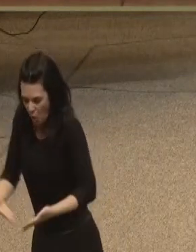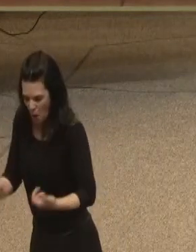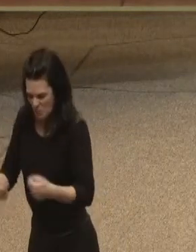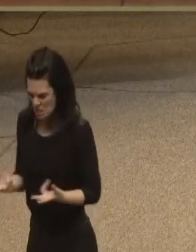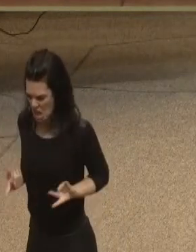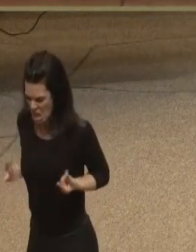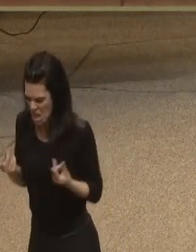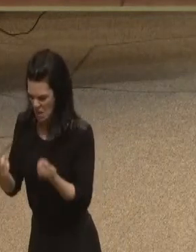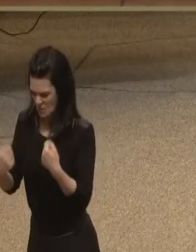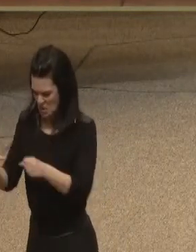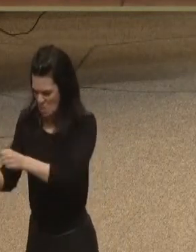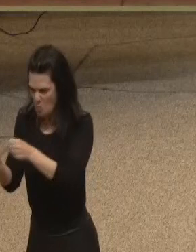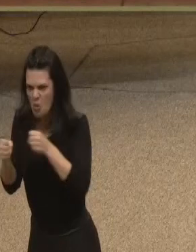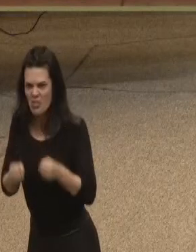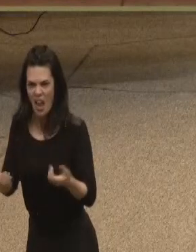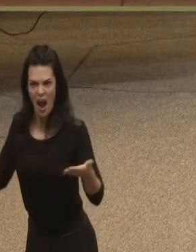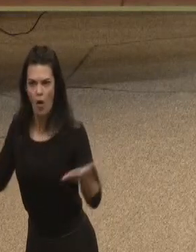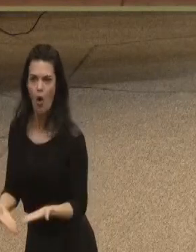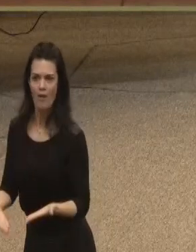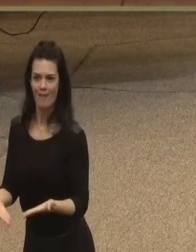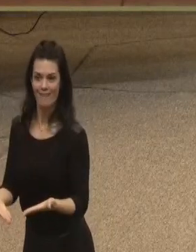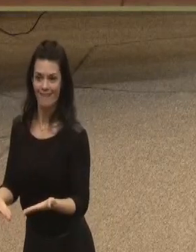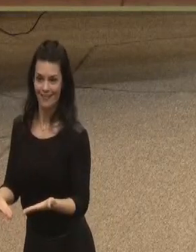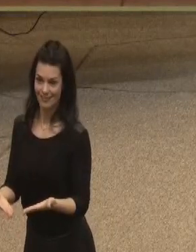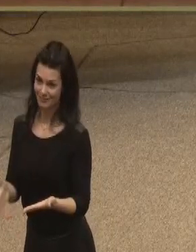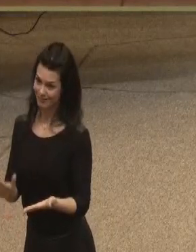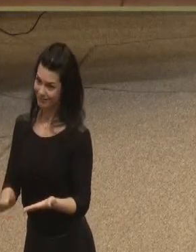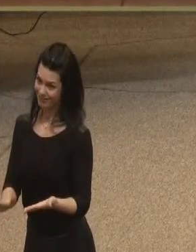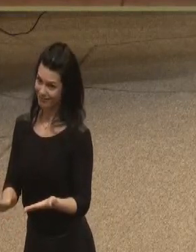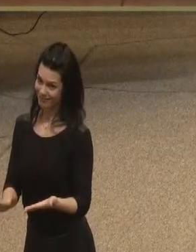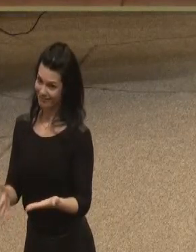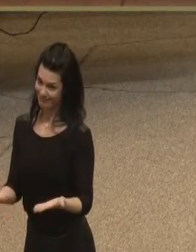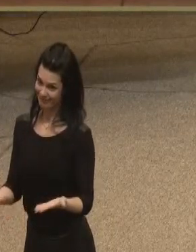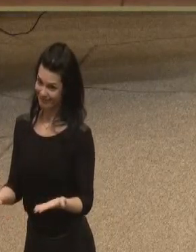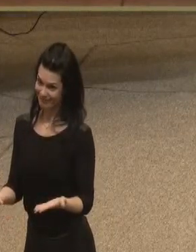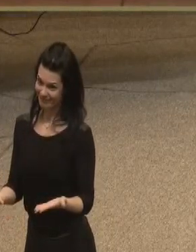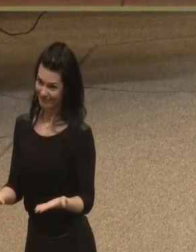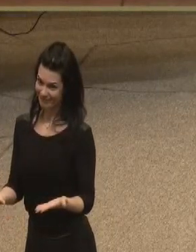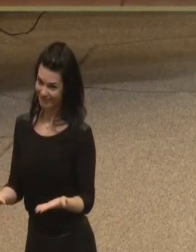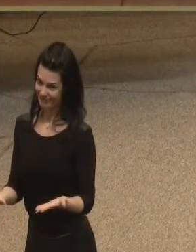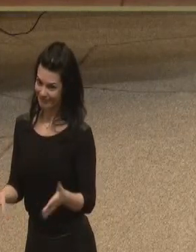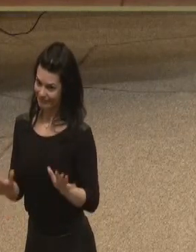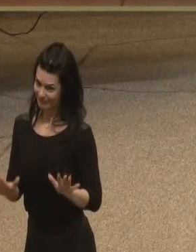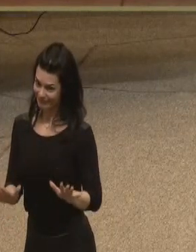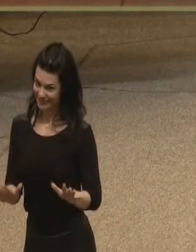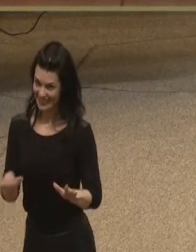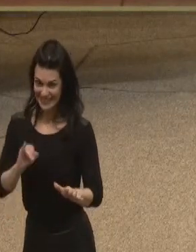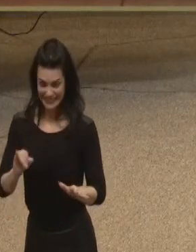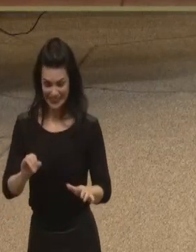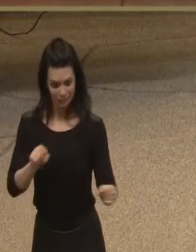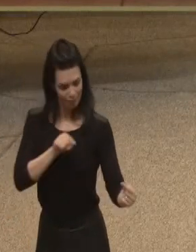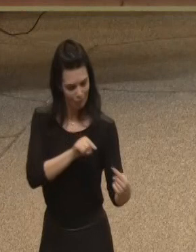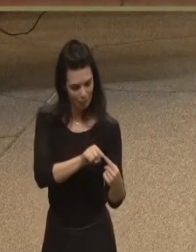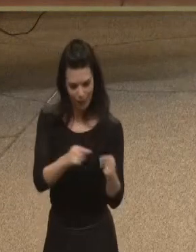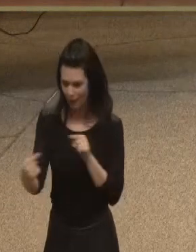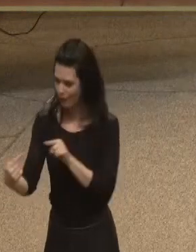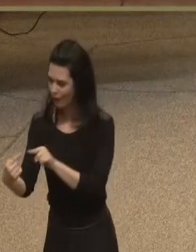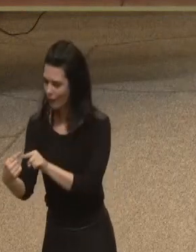ricos, poderosos e influentes. E pensando assim, nós então nos